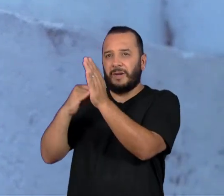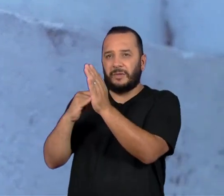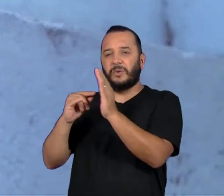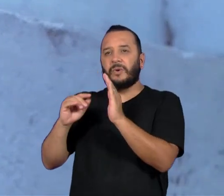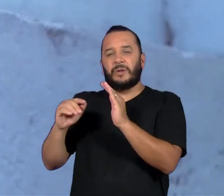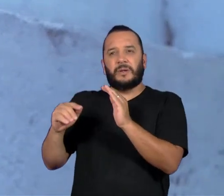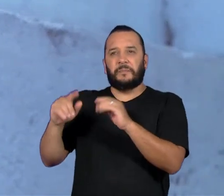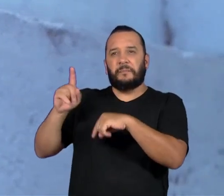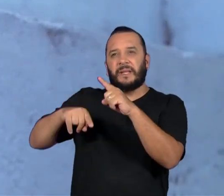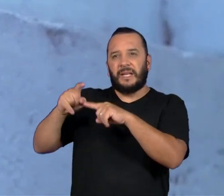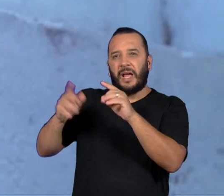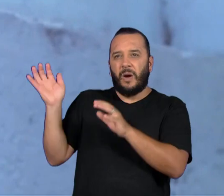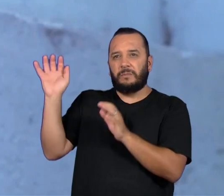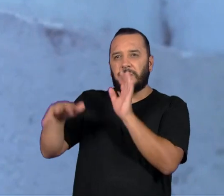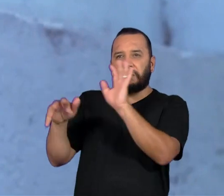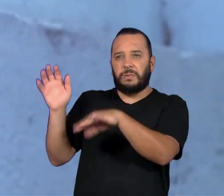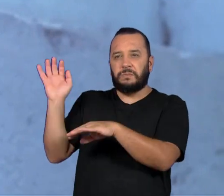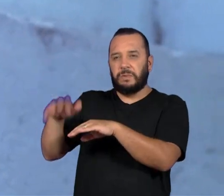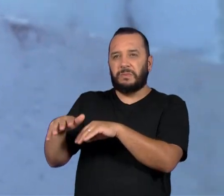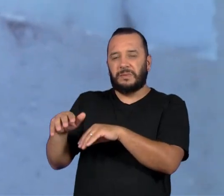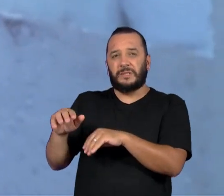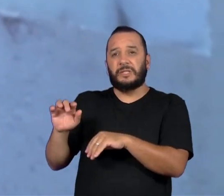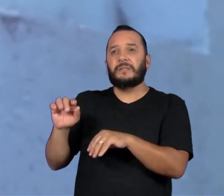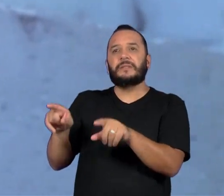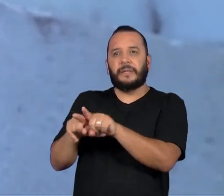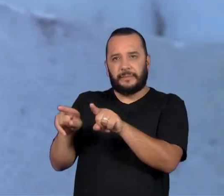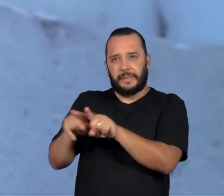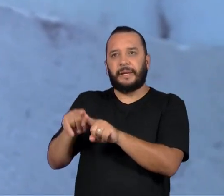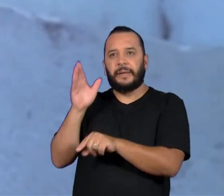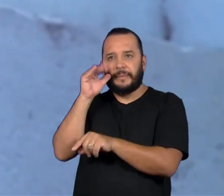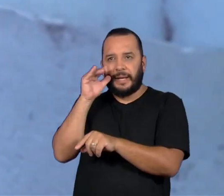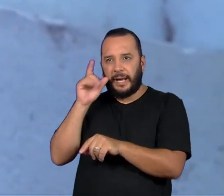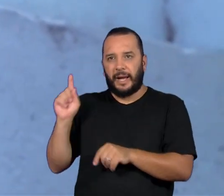os elevadores dos domésticos, né, dos pessoal que entra do trabalho.